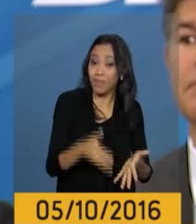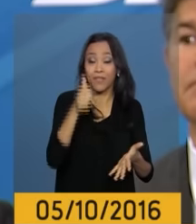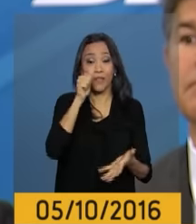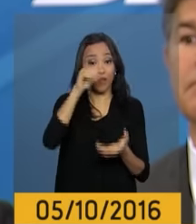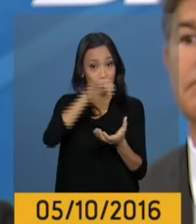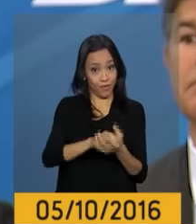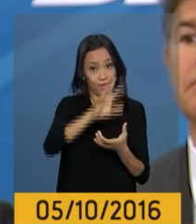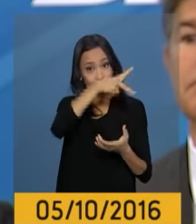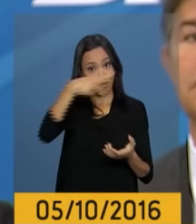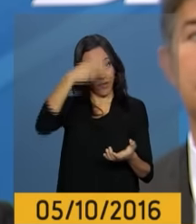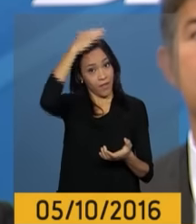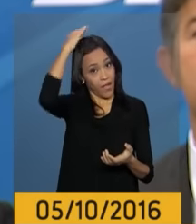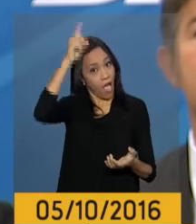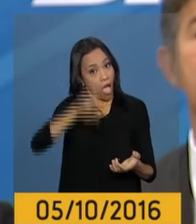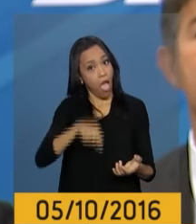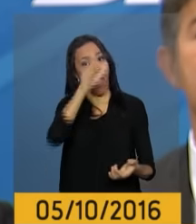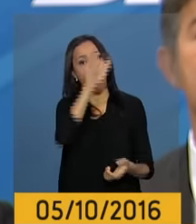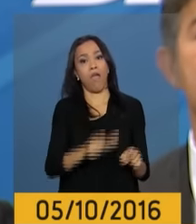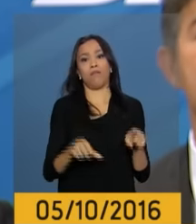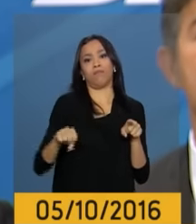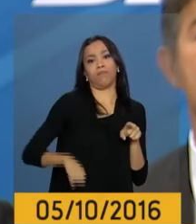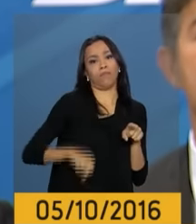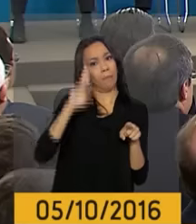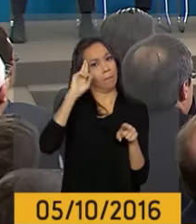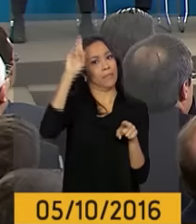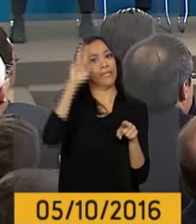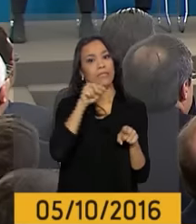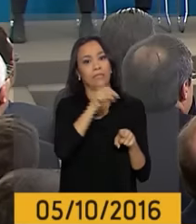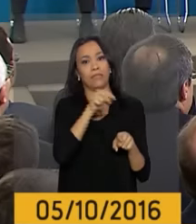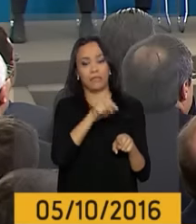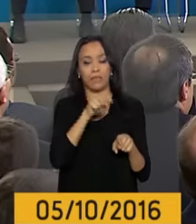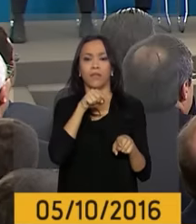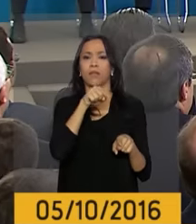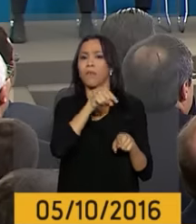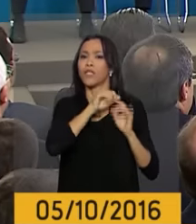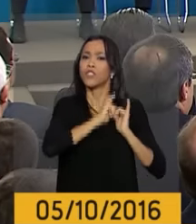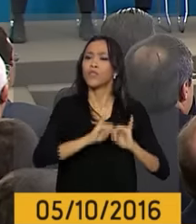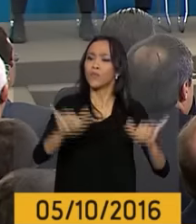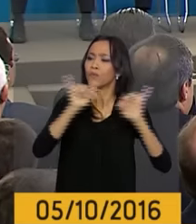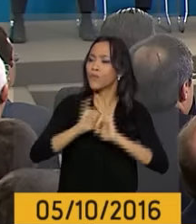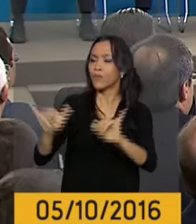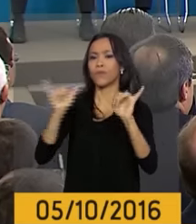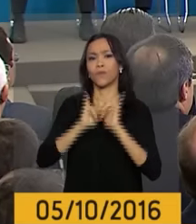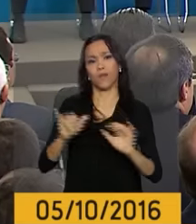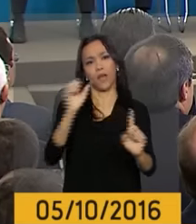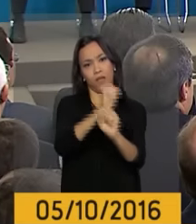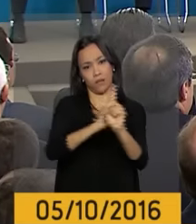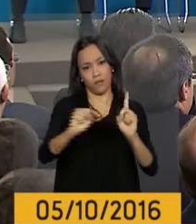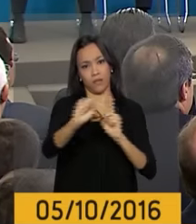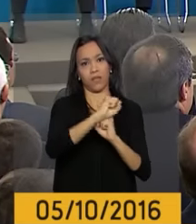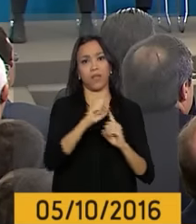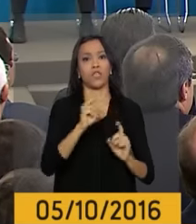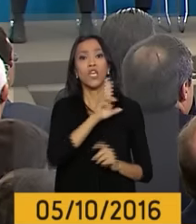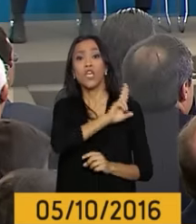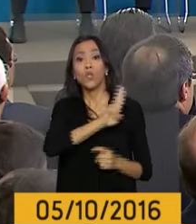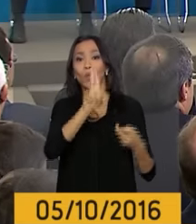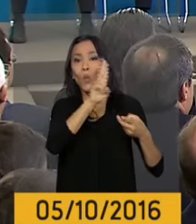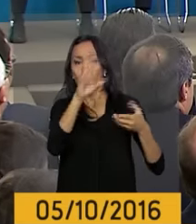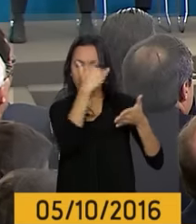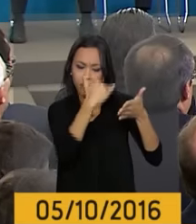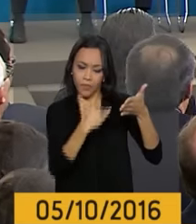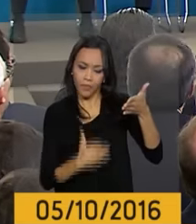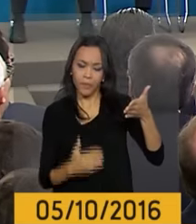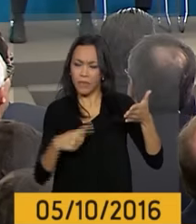Temer, como embaixadora num trabalho voluntário de divulgação da sua importância junto à sociedade. Em nome de todos os militantes da